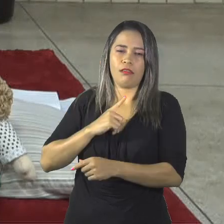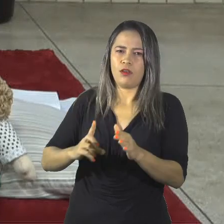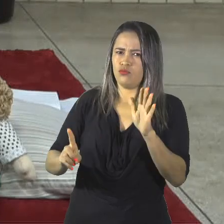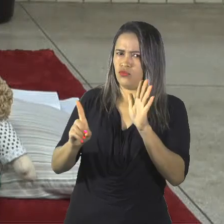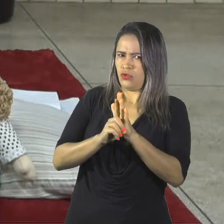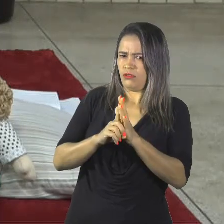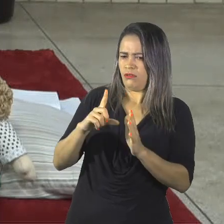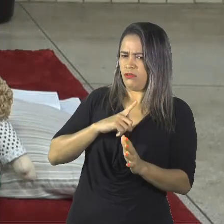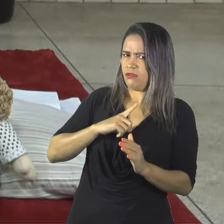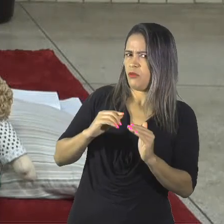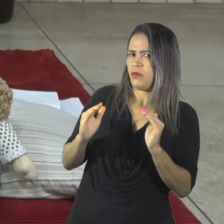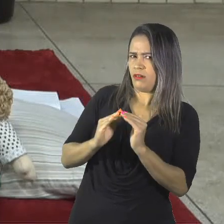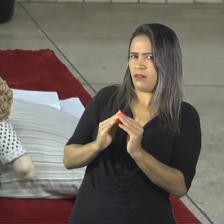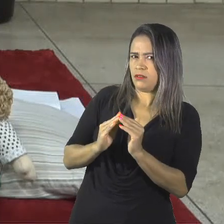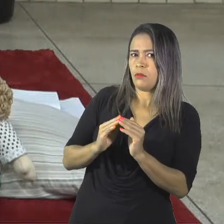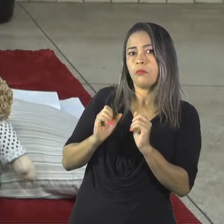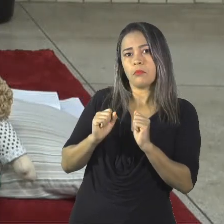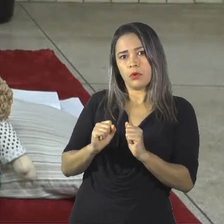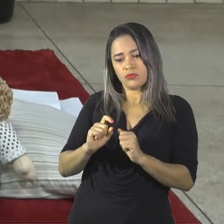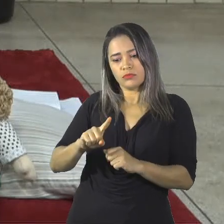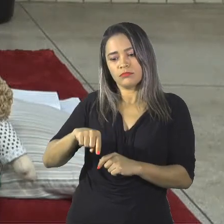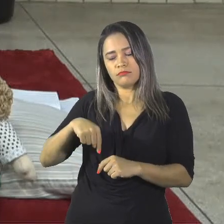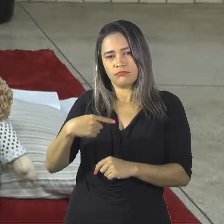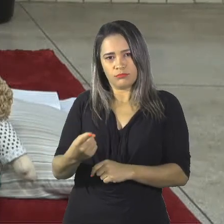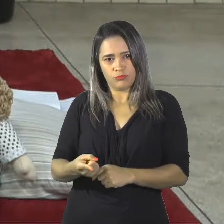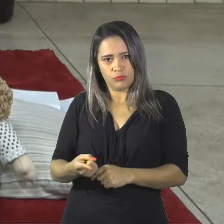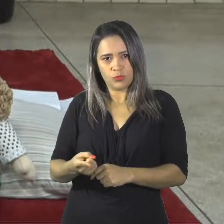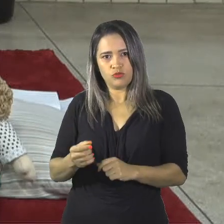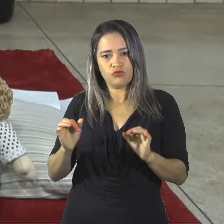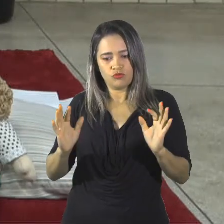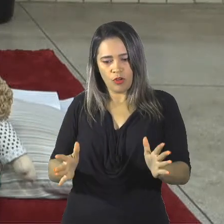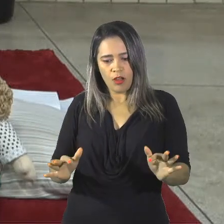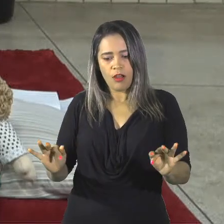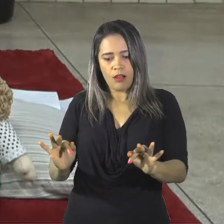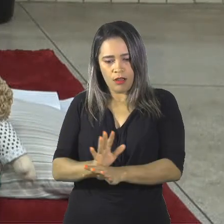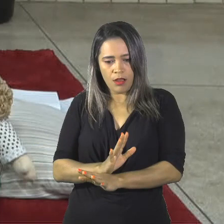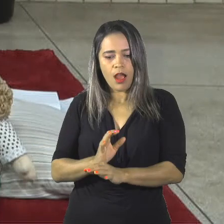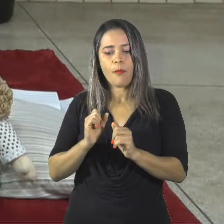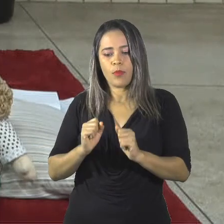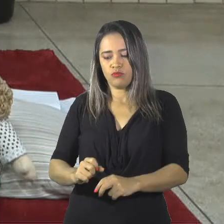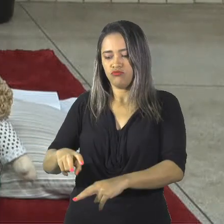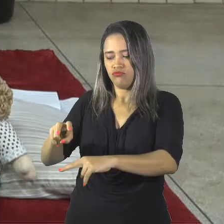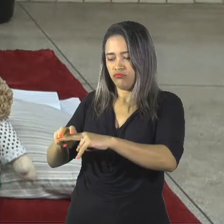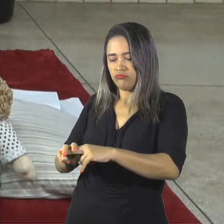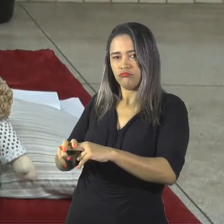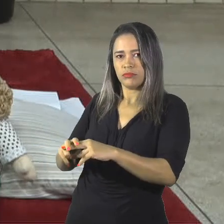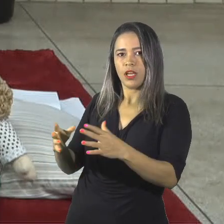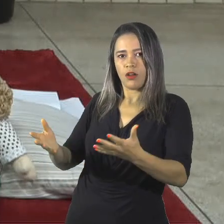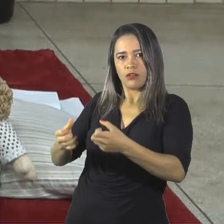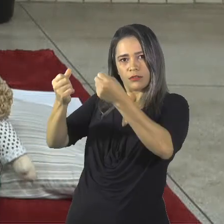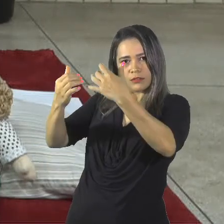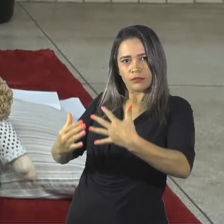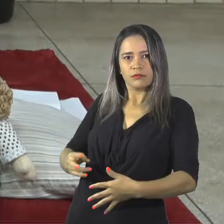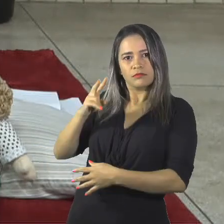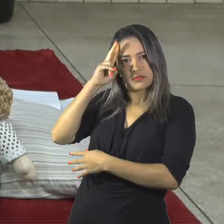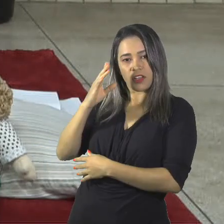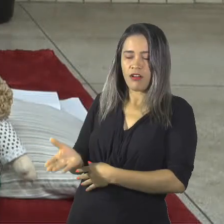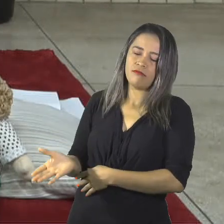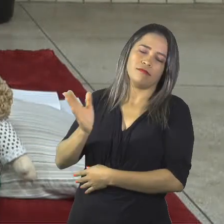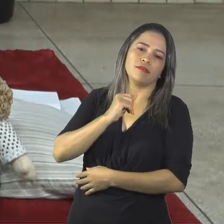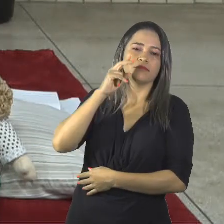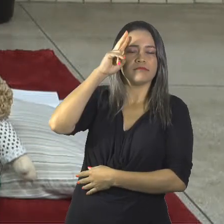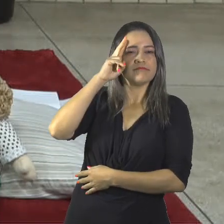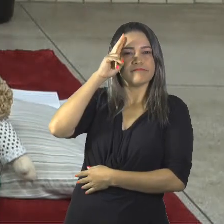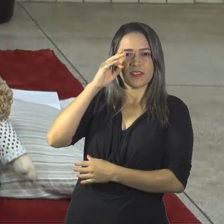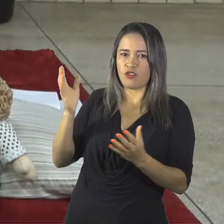uma casa. Depois que você fizer isso, aí sim, vocês estão prontos para ouvir a história. Então vamos para a nossa historinha? Eu